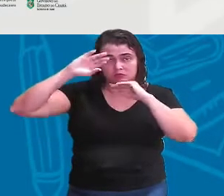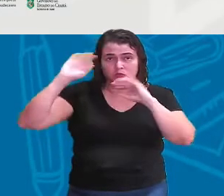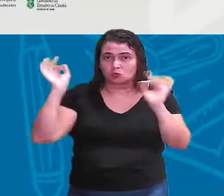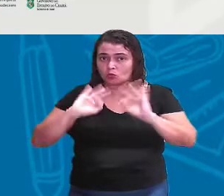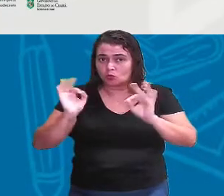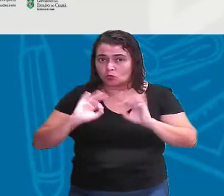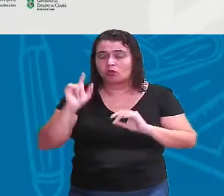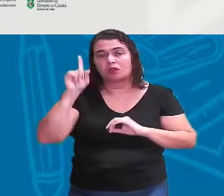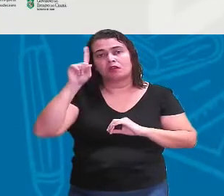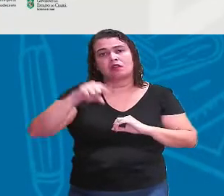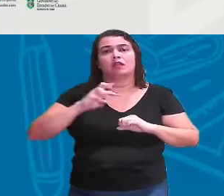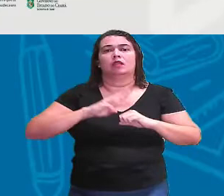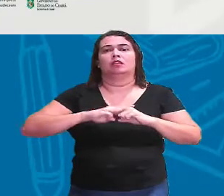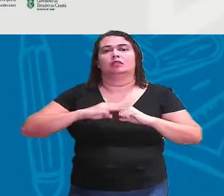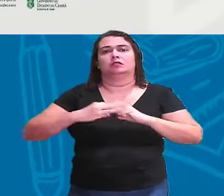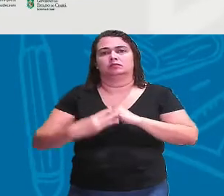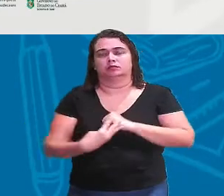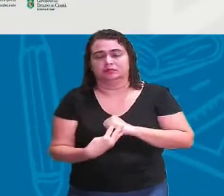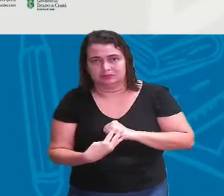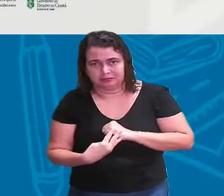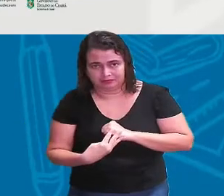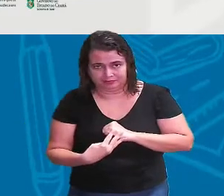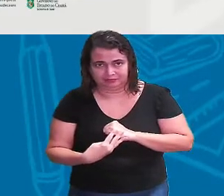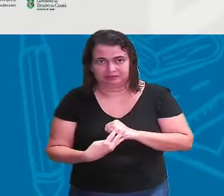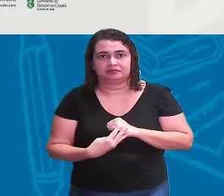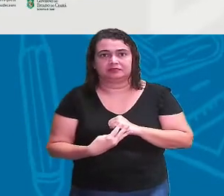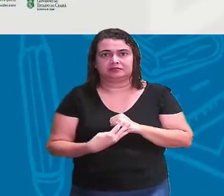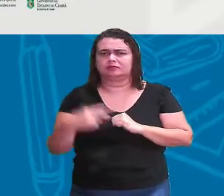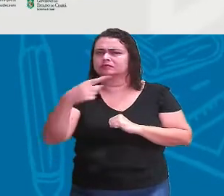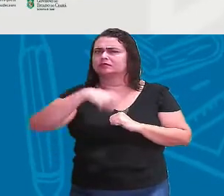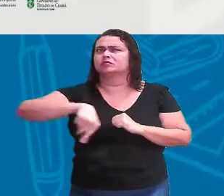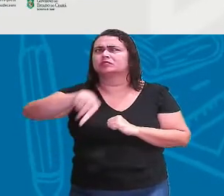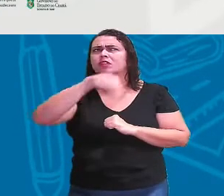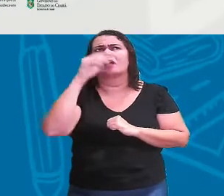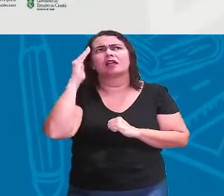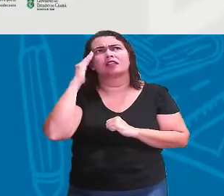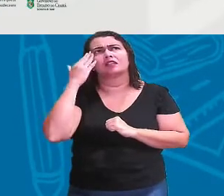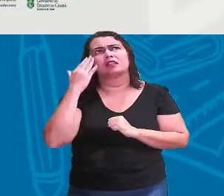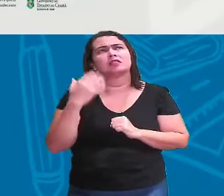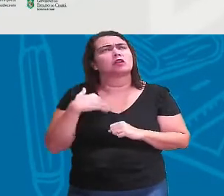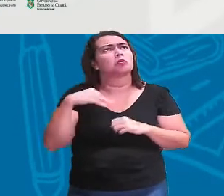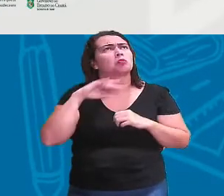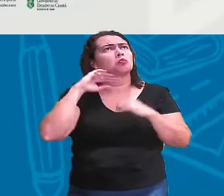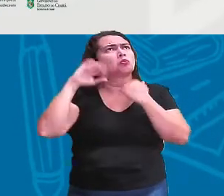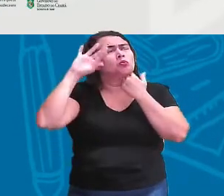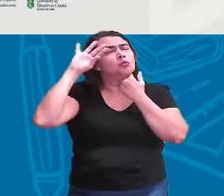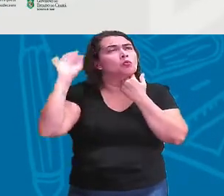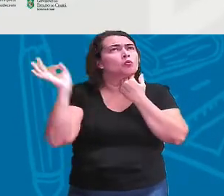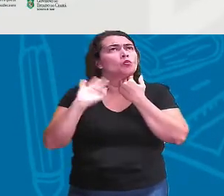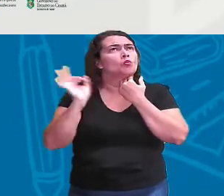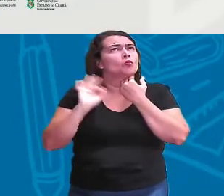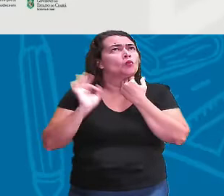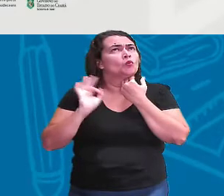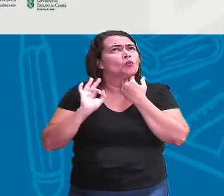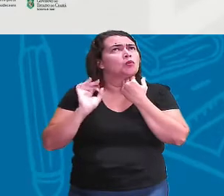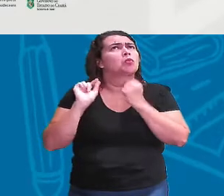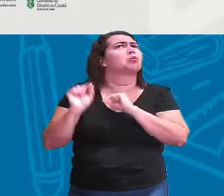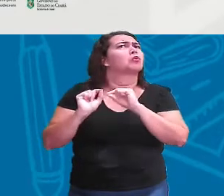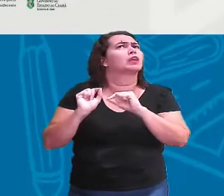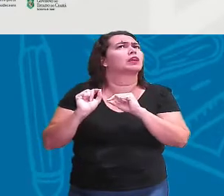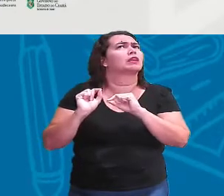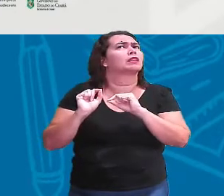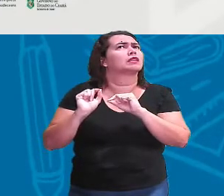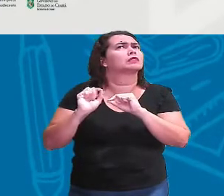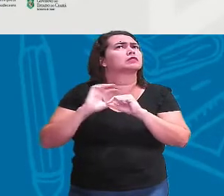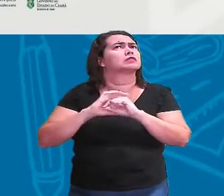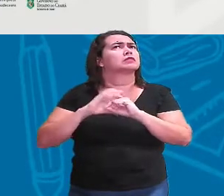Essas informações, gente, faz diferença, porque a gente começa a ter uma interpretação e uma compreensão muito mais precisa. Será que eu estou com dengue? Será que eu